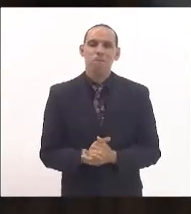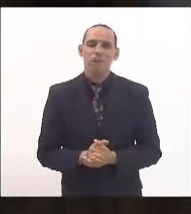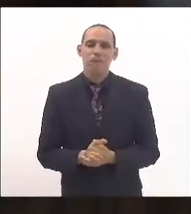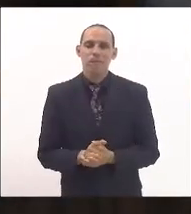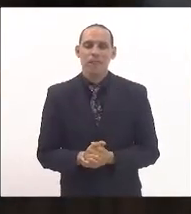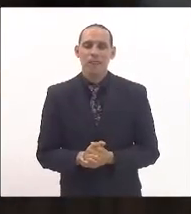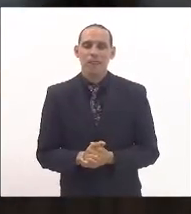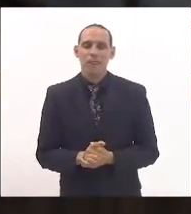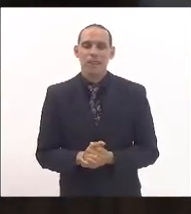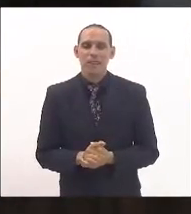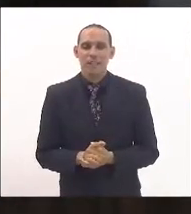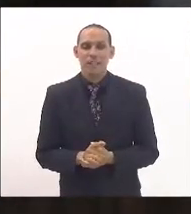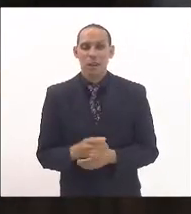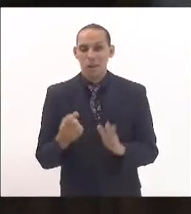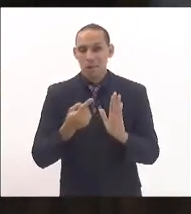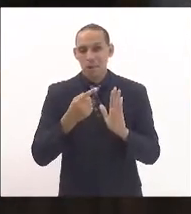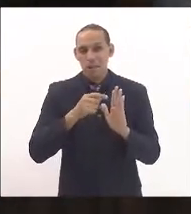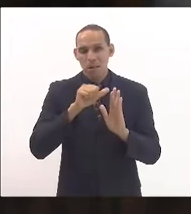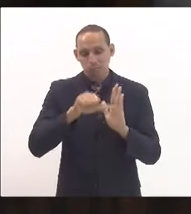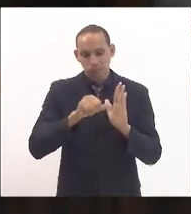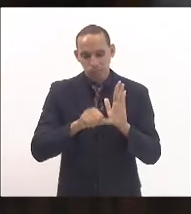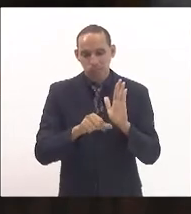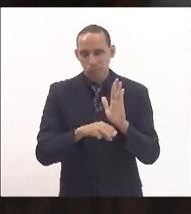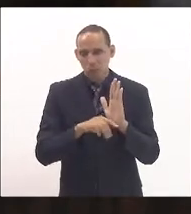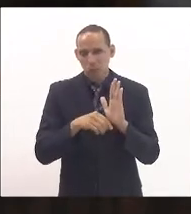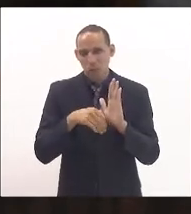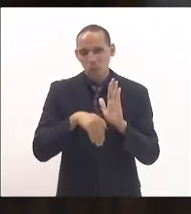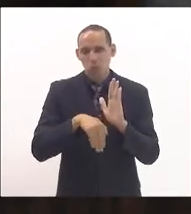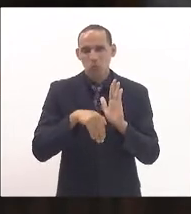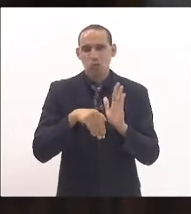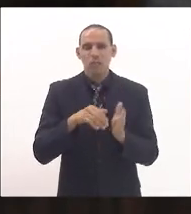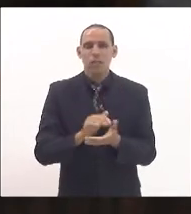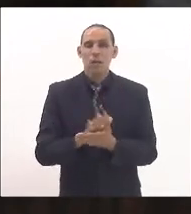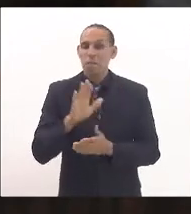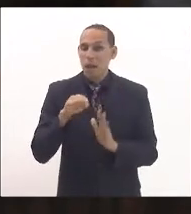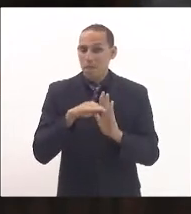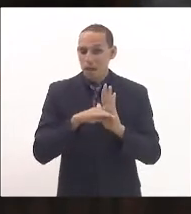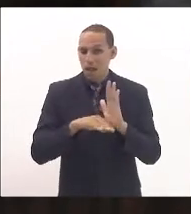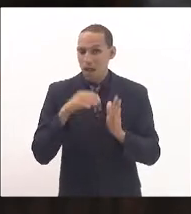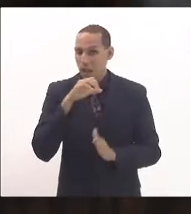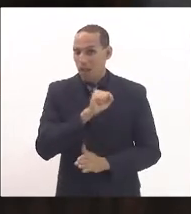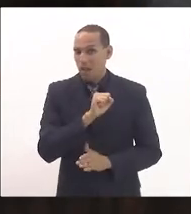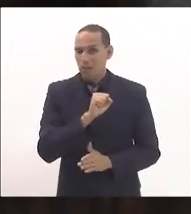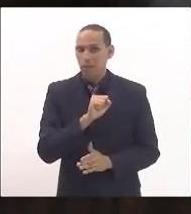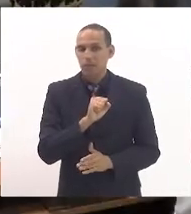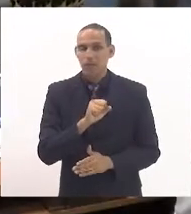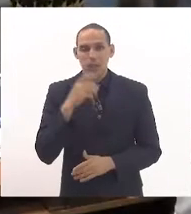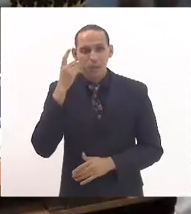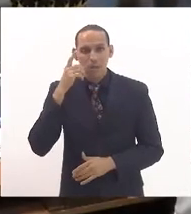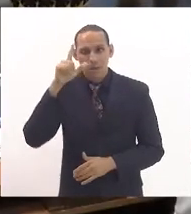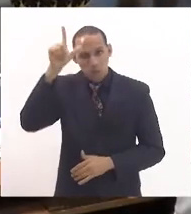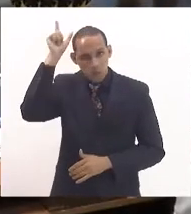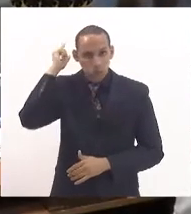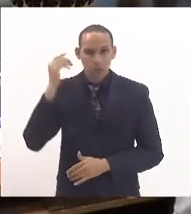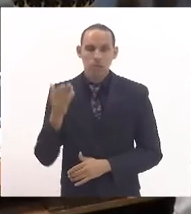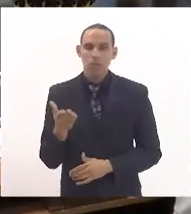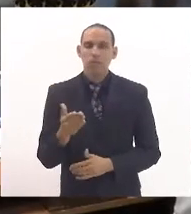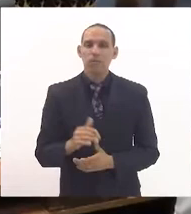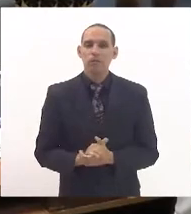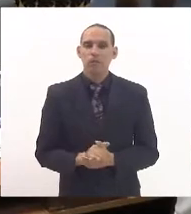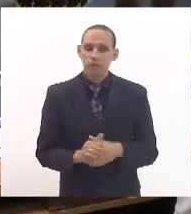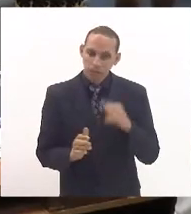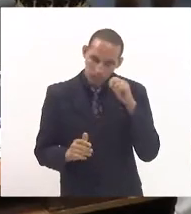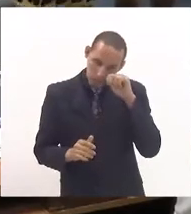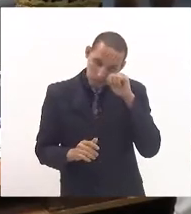Primeiro, pós a pauta, mas será rápida a pauta, hein? Deputado Luiz. Senhor